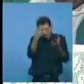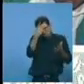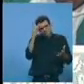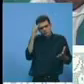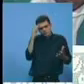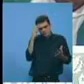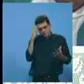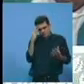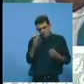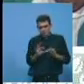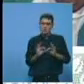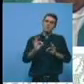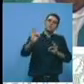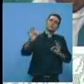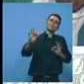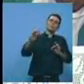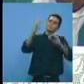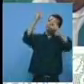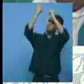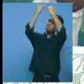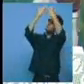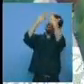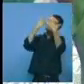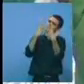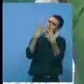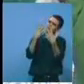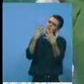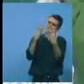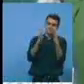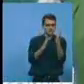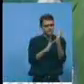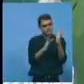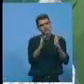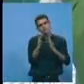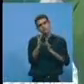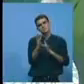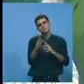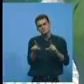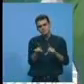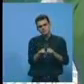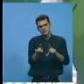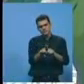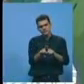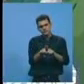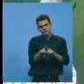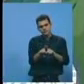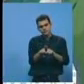graça. Quero pensar nas milhares de pessoas que nesse momento estão nos hospitais, nas